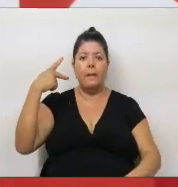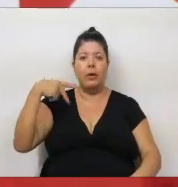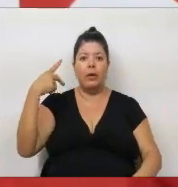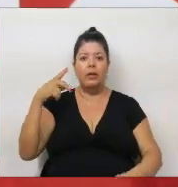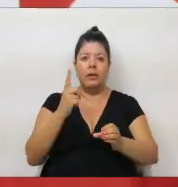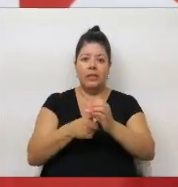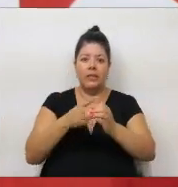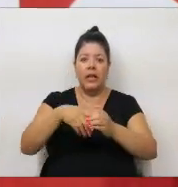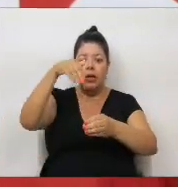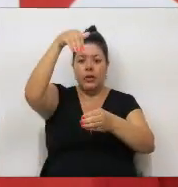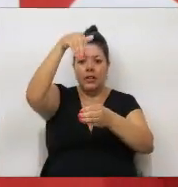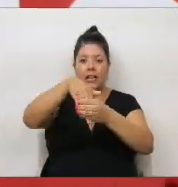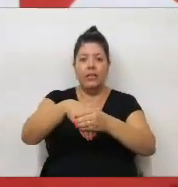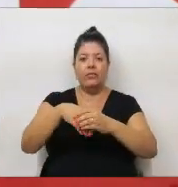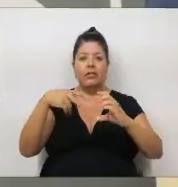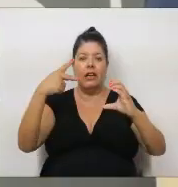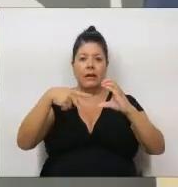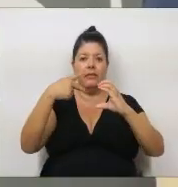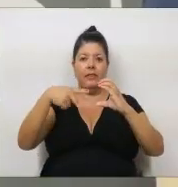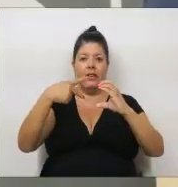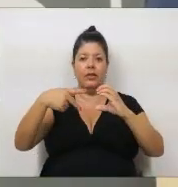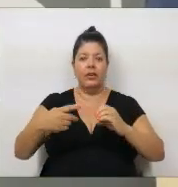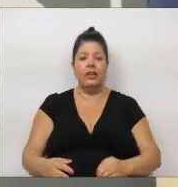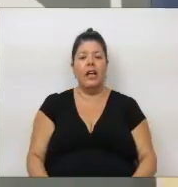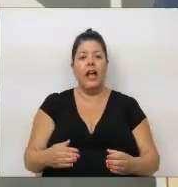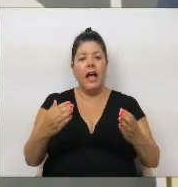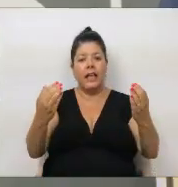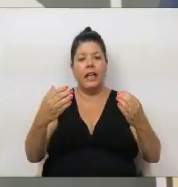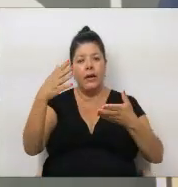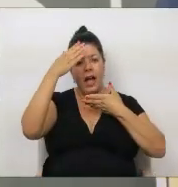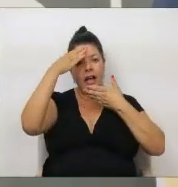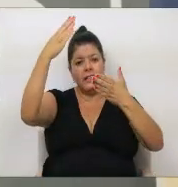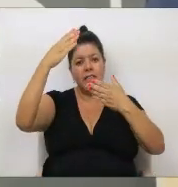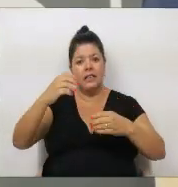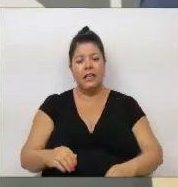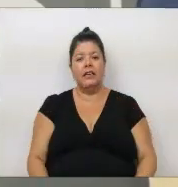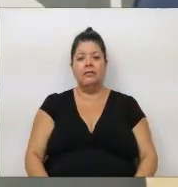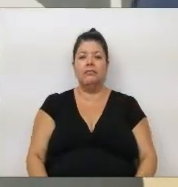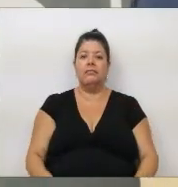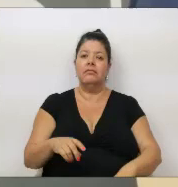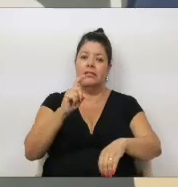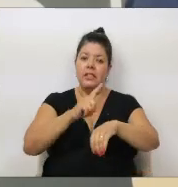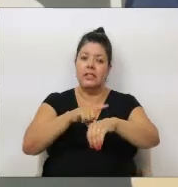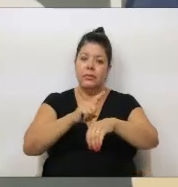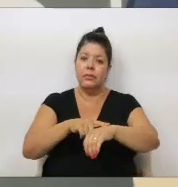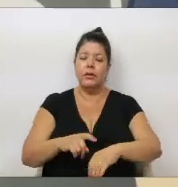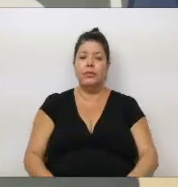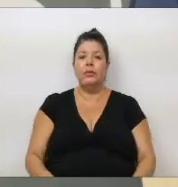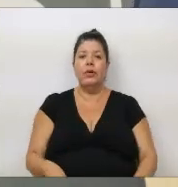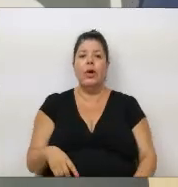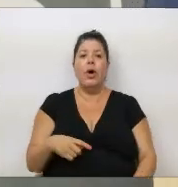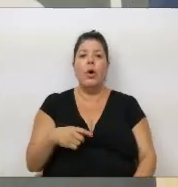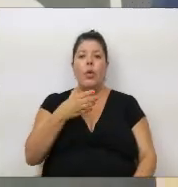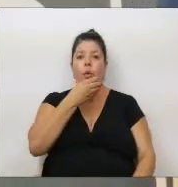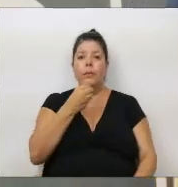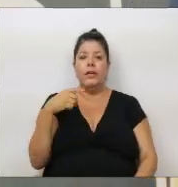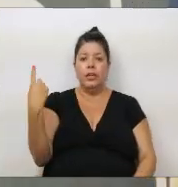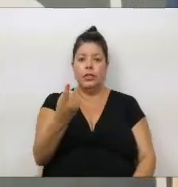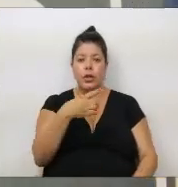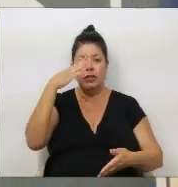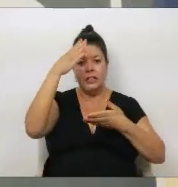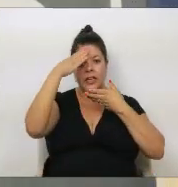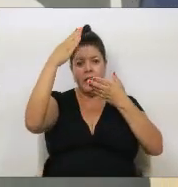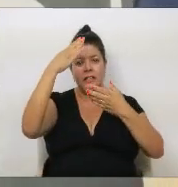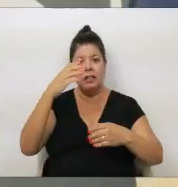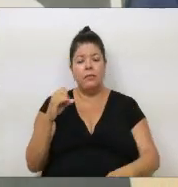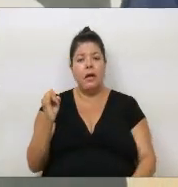político dentro da Câmara de Vereadores. Então, quero agradecer mais uma vez esse espaço tão importante. Nós é que agradecemos a sua presença aqui. Acho que é